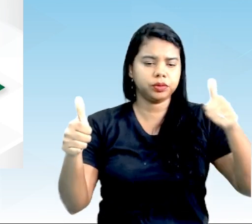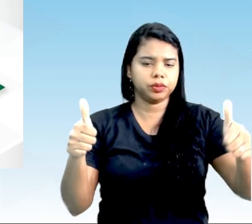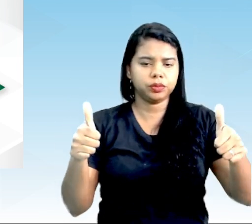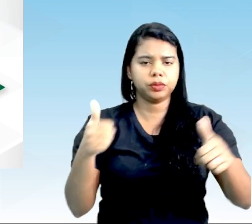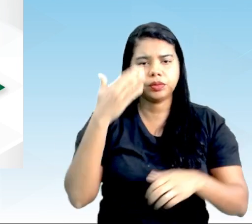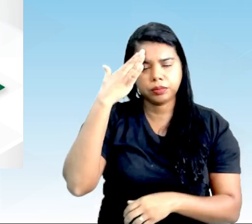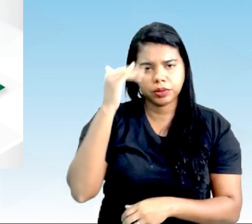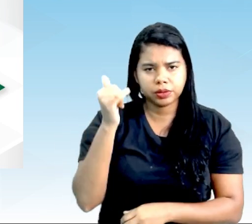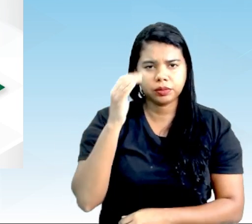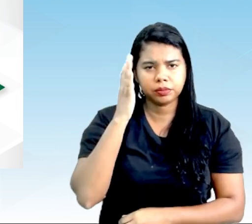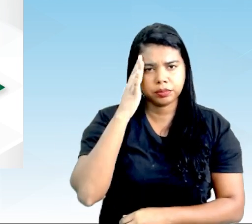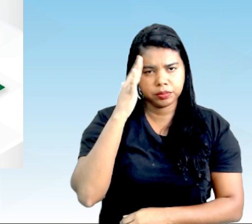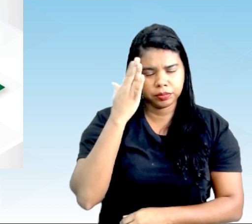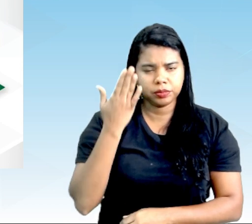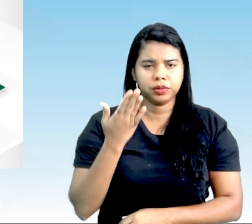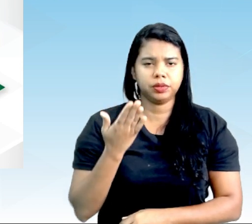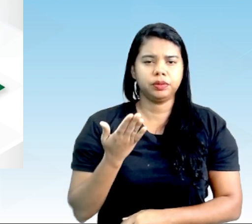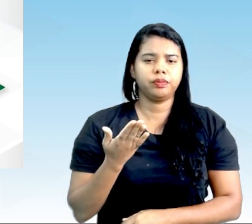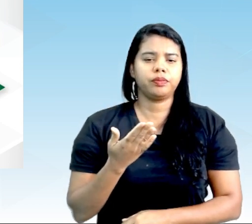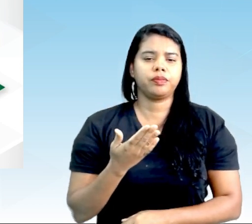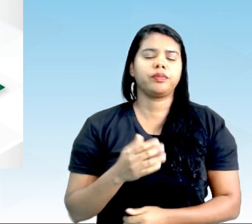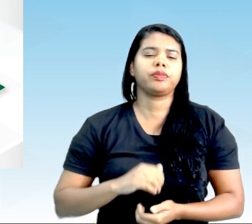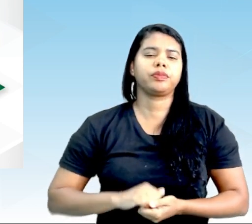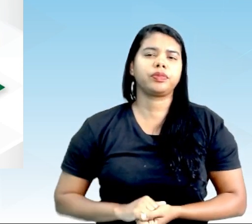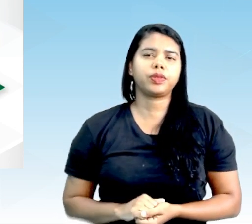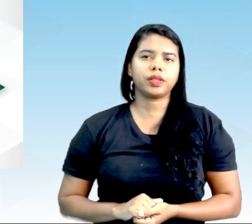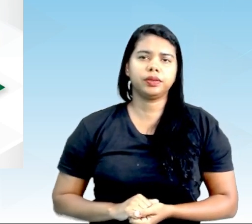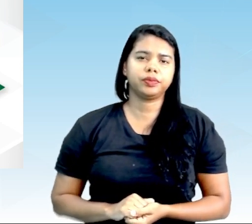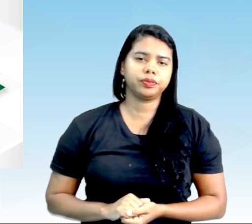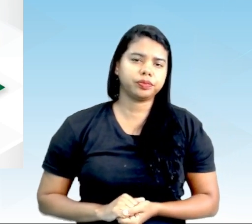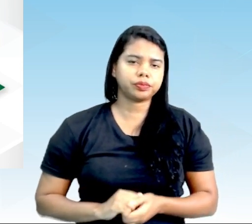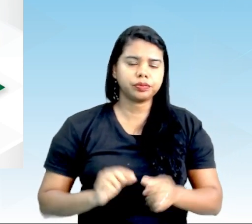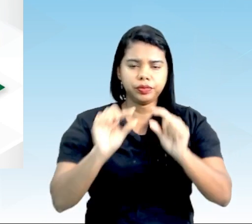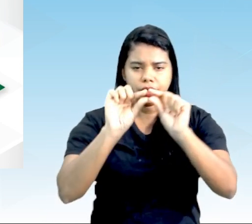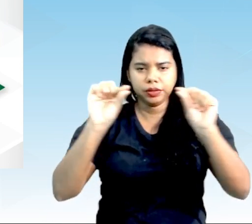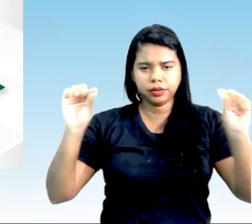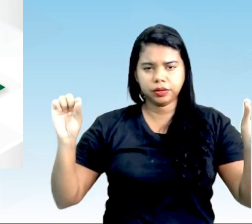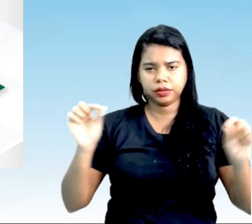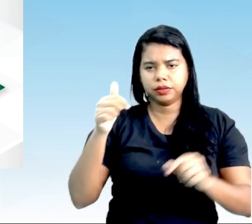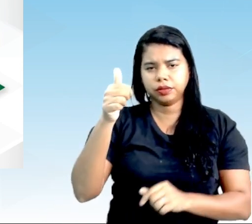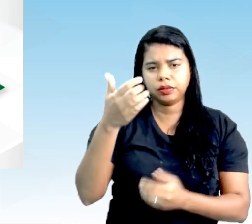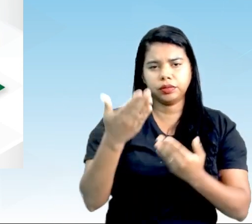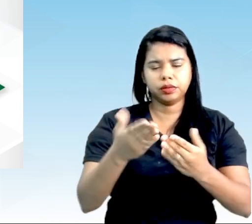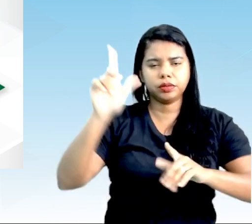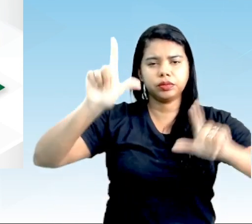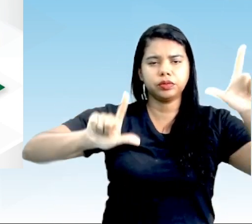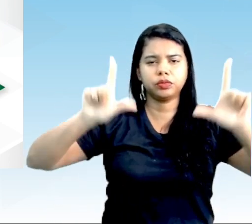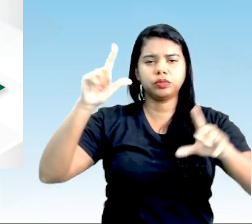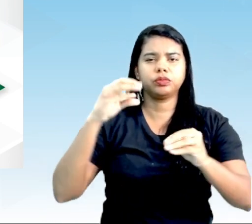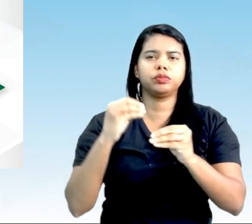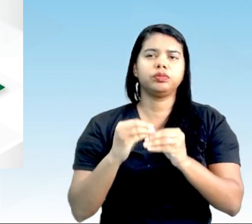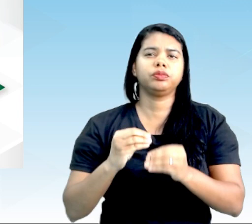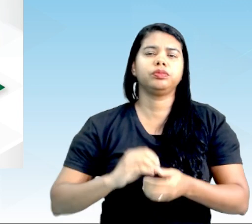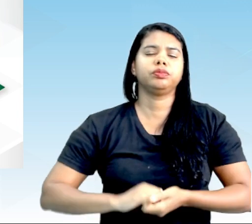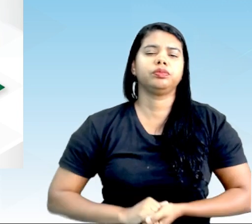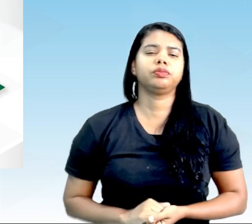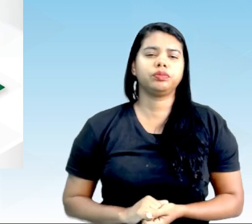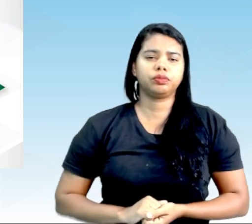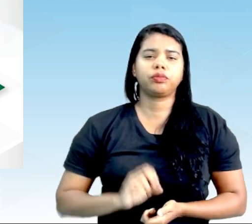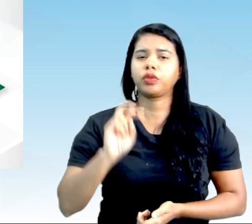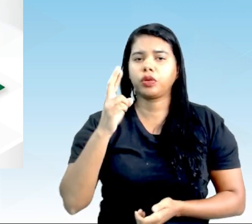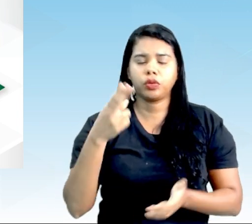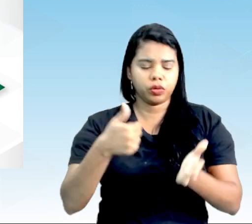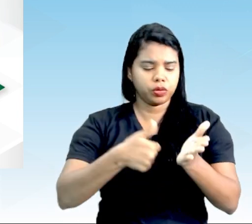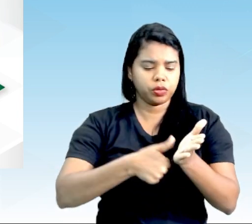a polegada, a quantidade de polegadas que cabe ali na diagonal da tua TV. Ficou claro? Na diagonal da tela do teu